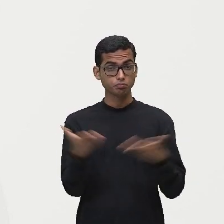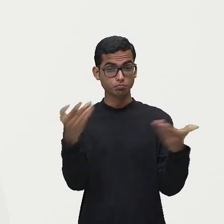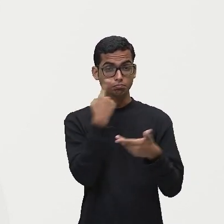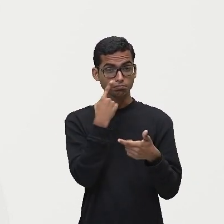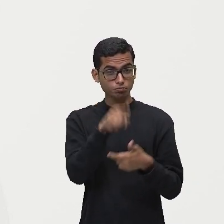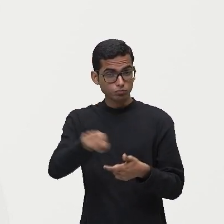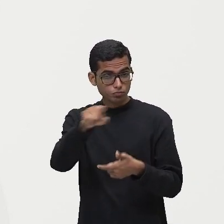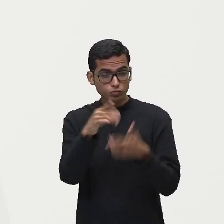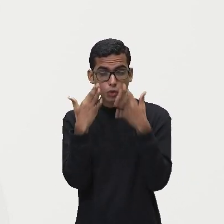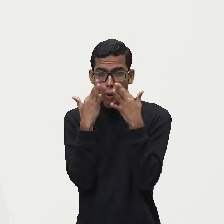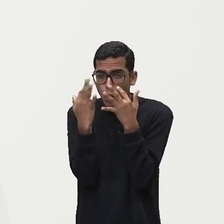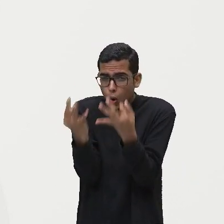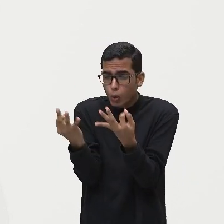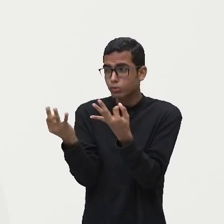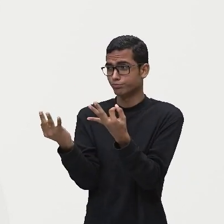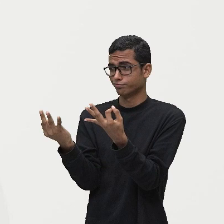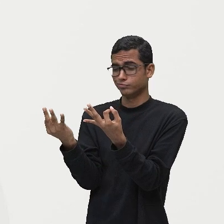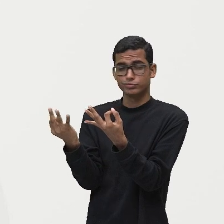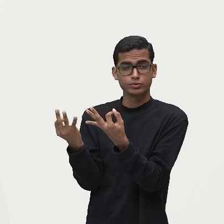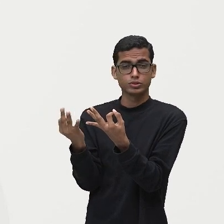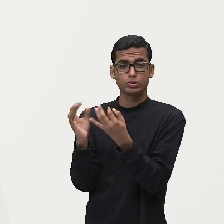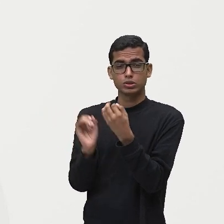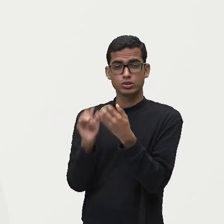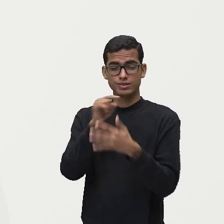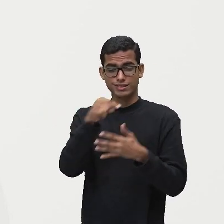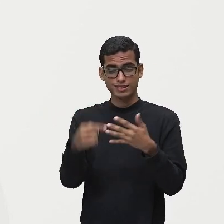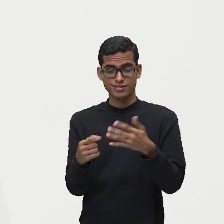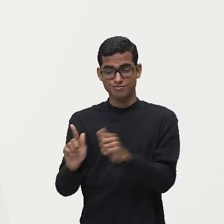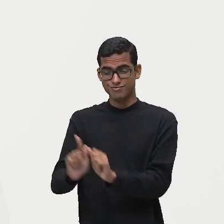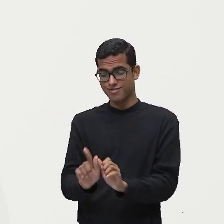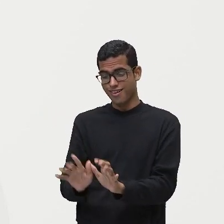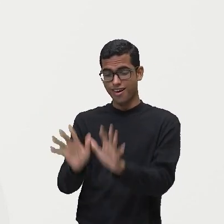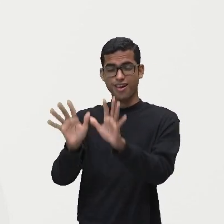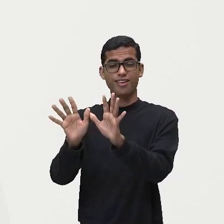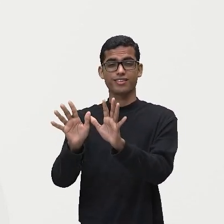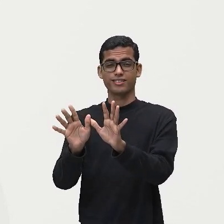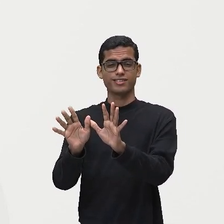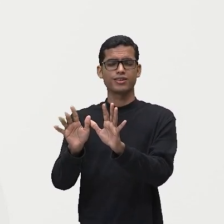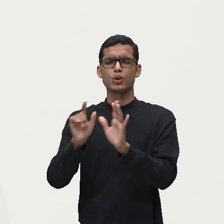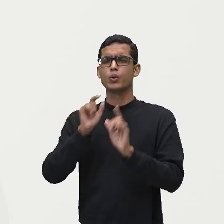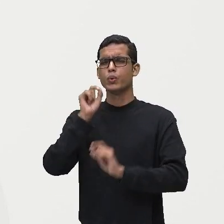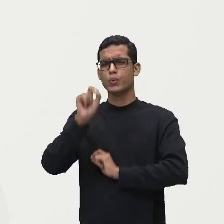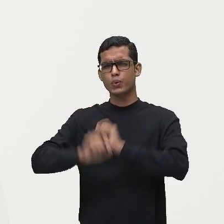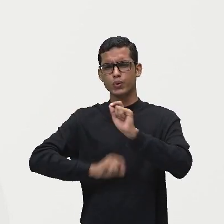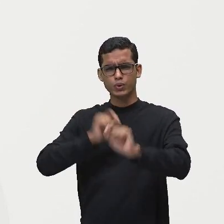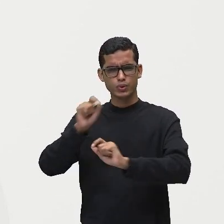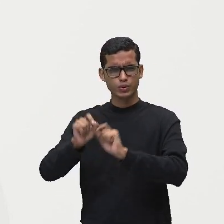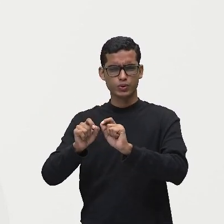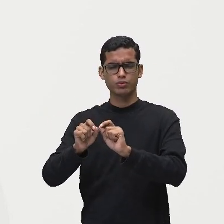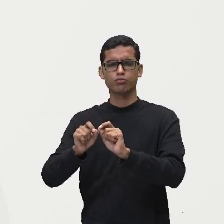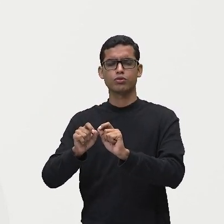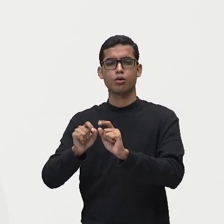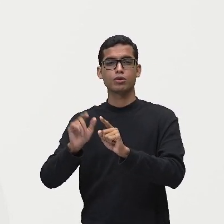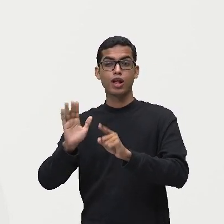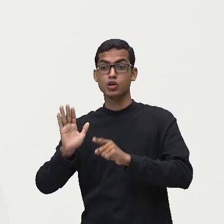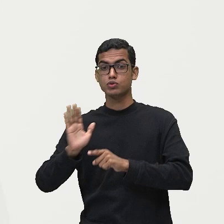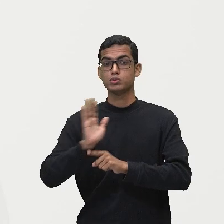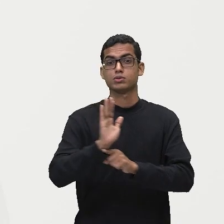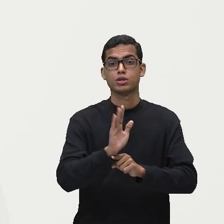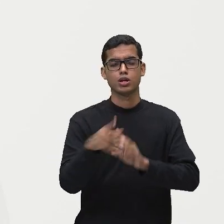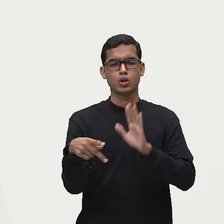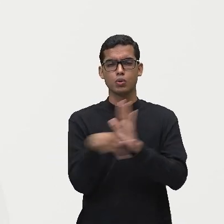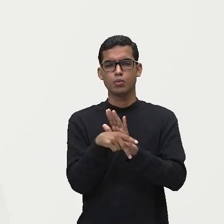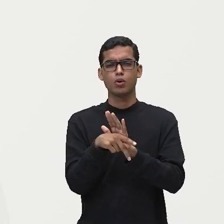atenção, gente, porque nem todo gás ele vai provocar o efeito estufa, tá?